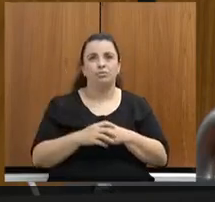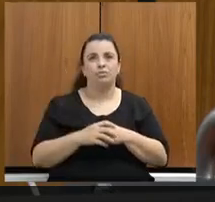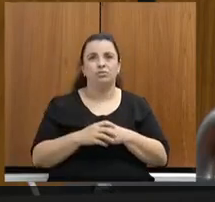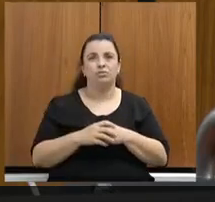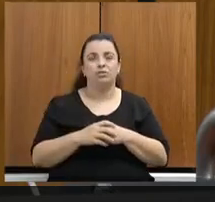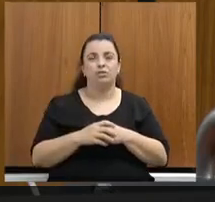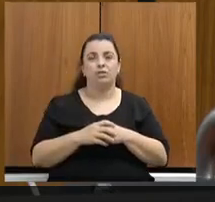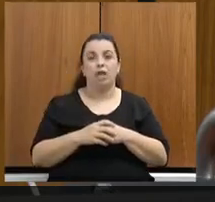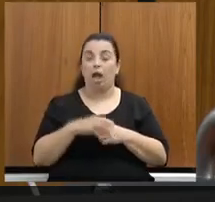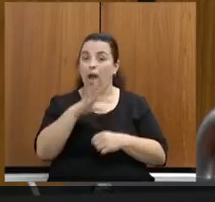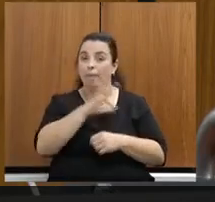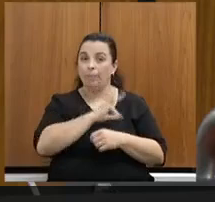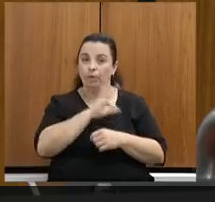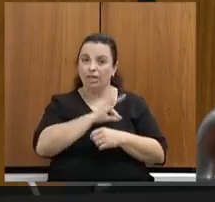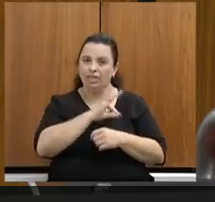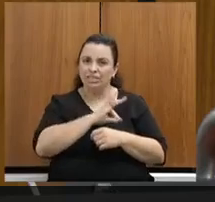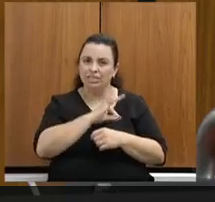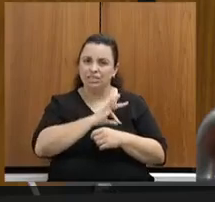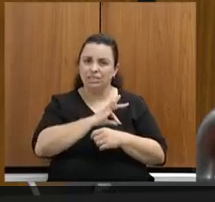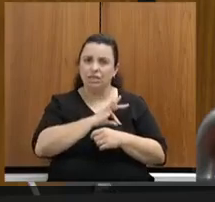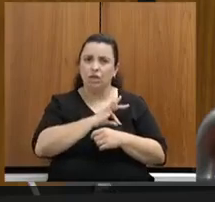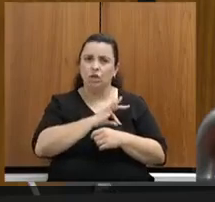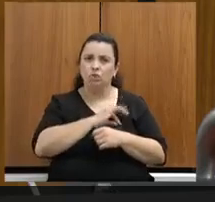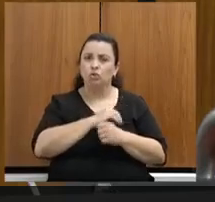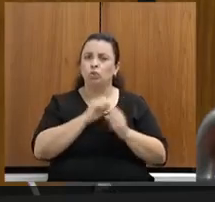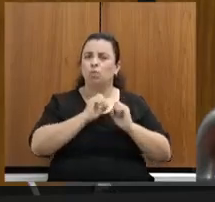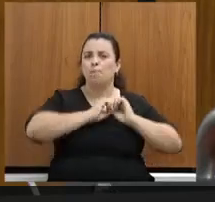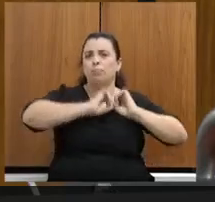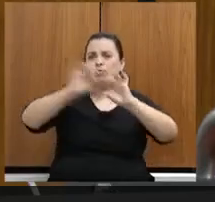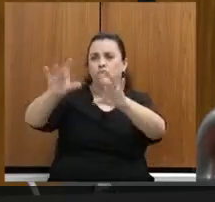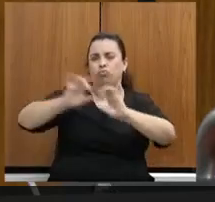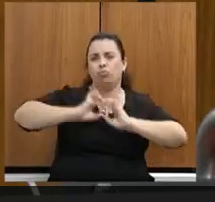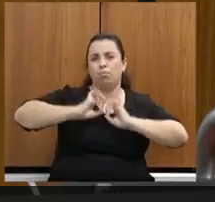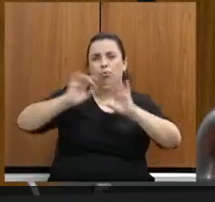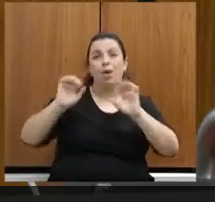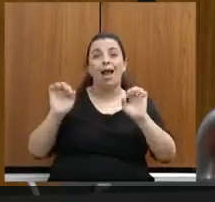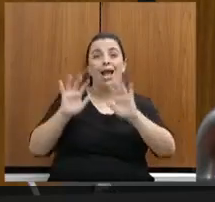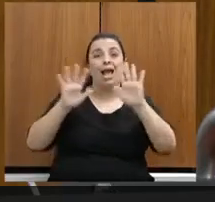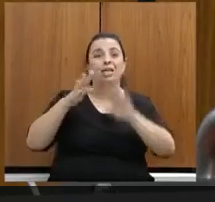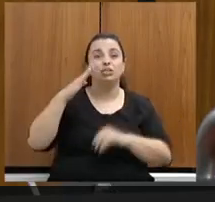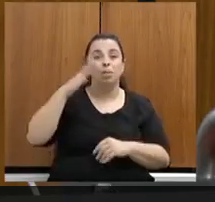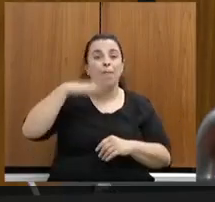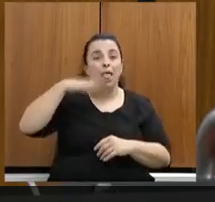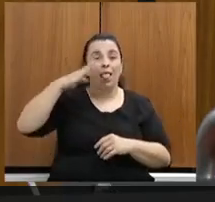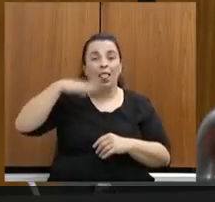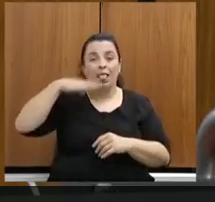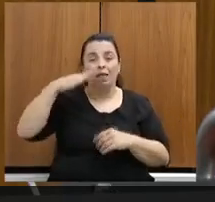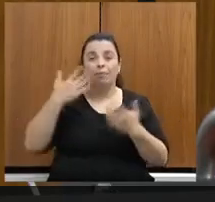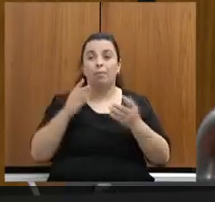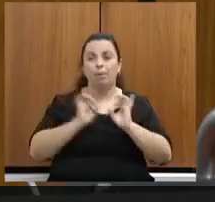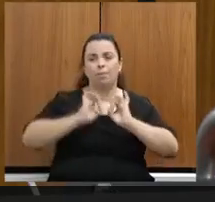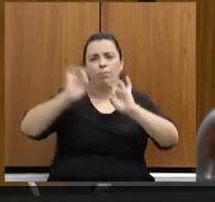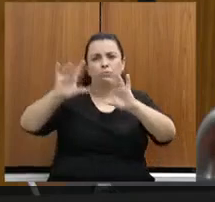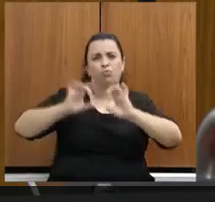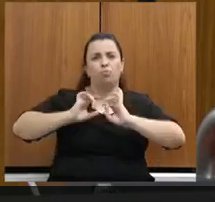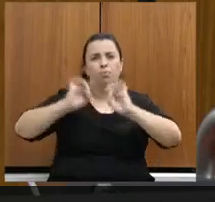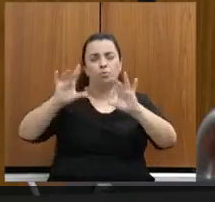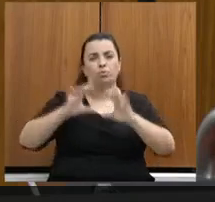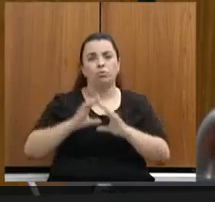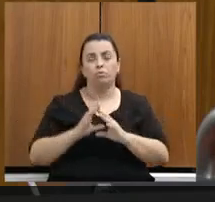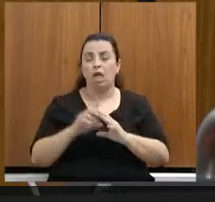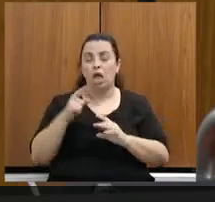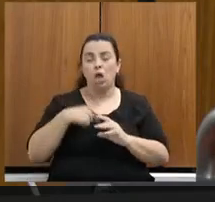e sei lá mais o quê que jogaram eu não consigo esquecer isso então não há comparação